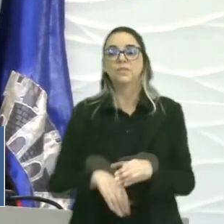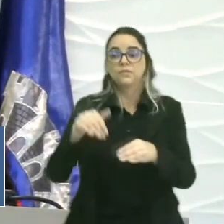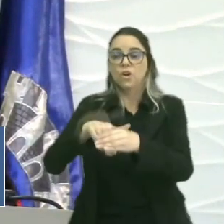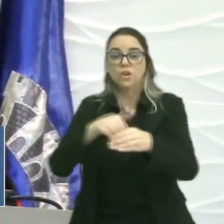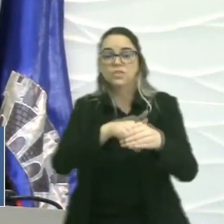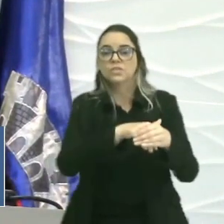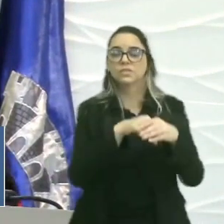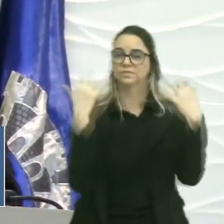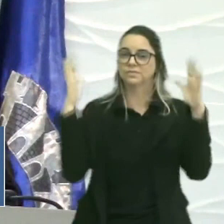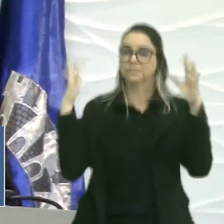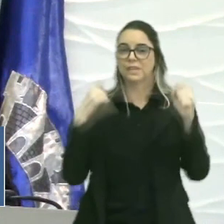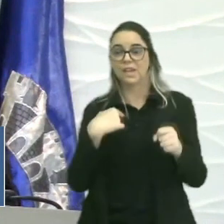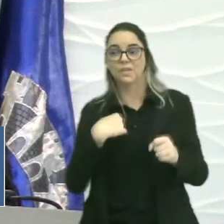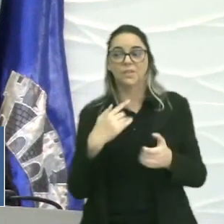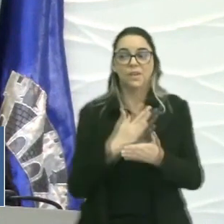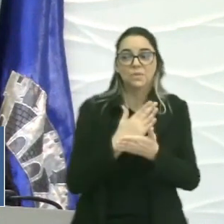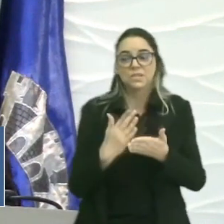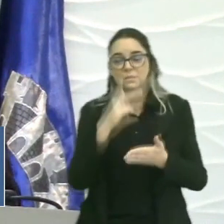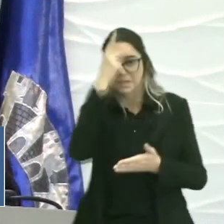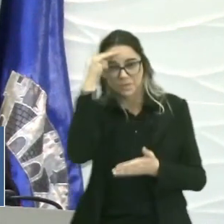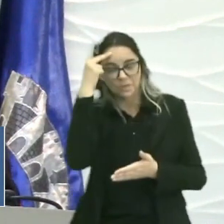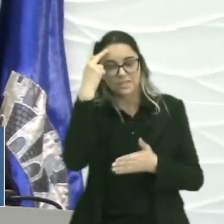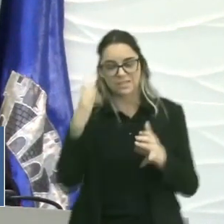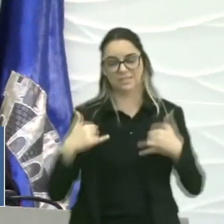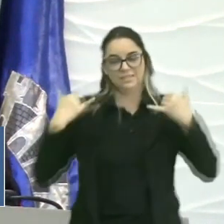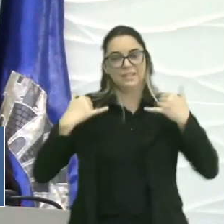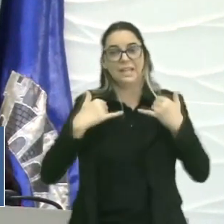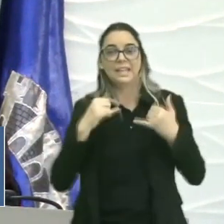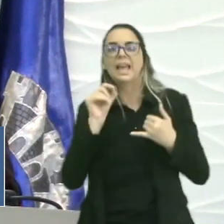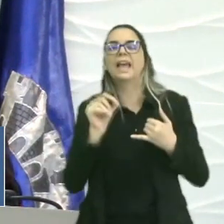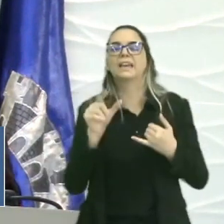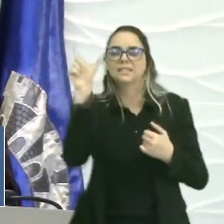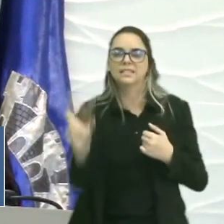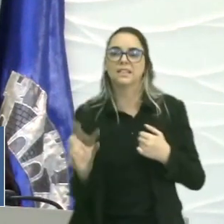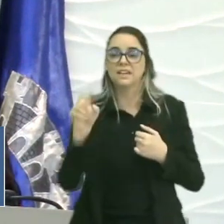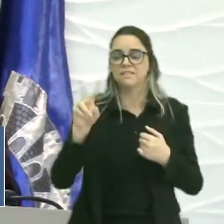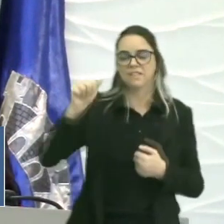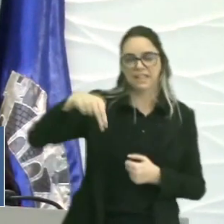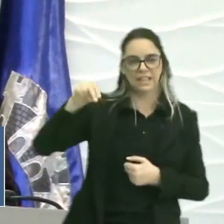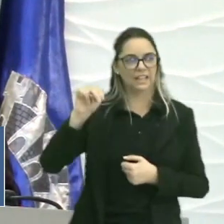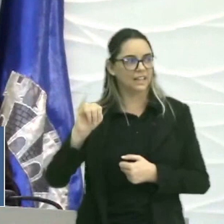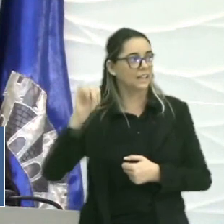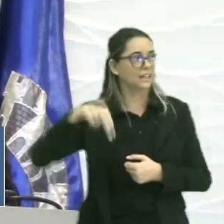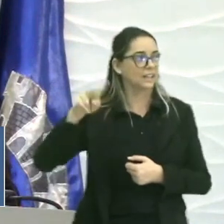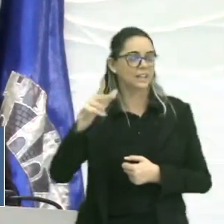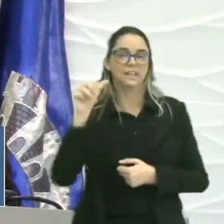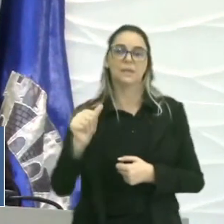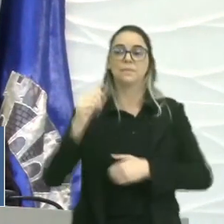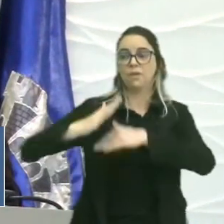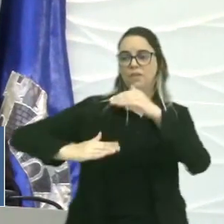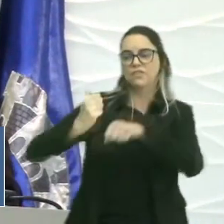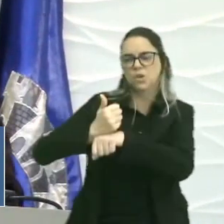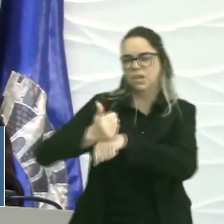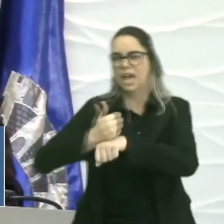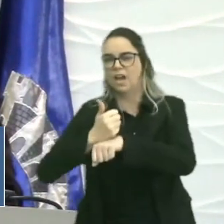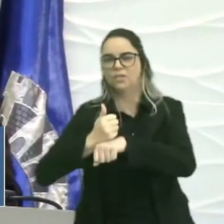felicitações, os quais coloquei pela passagem de aniversário, que são eles: Vaninha Bezerra, profissional de enfermagem aqui do